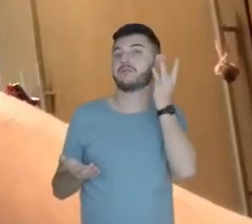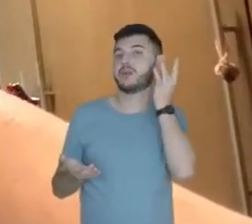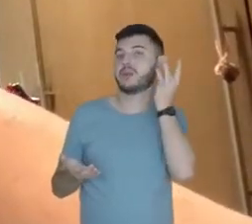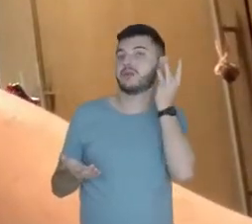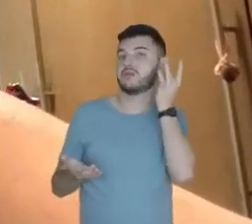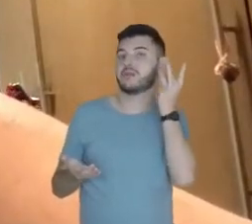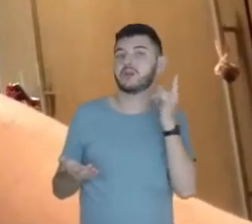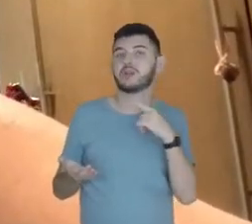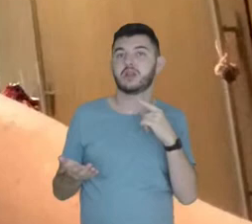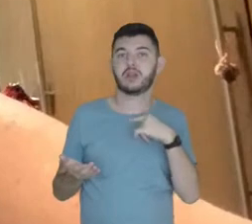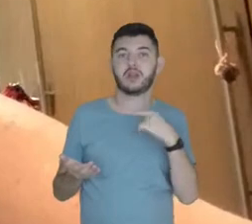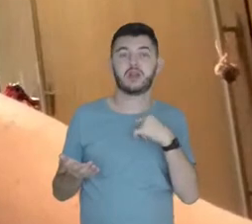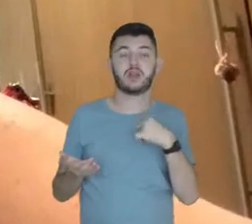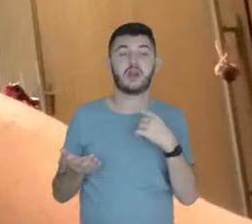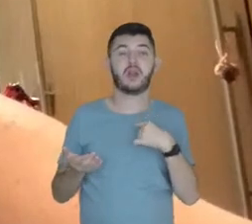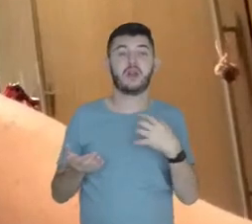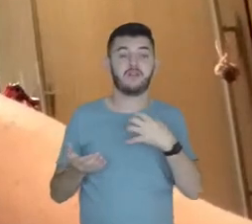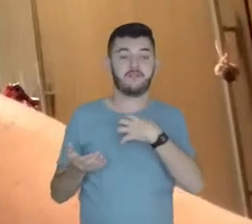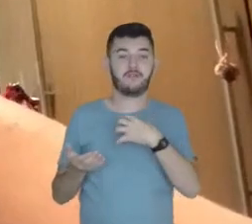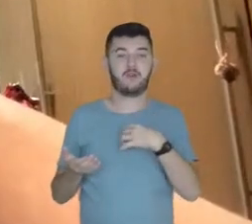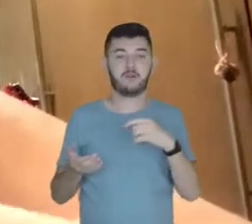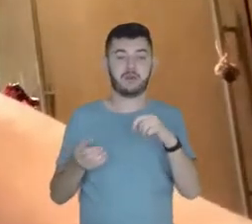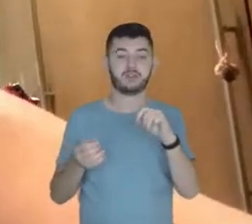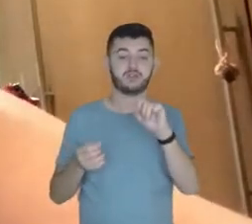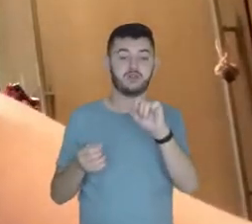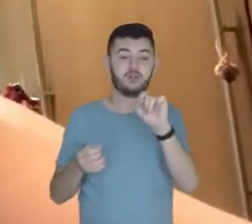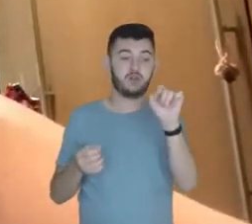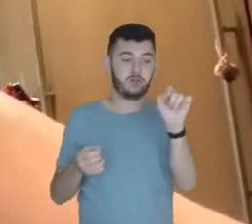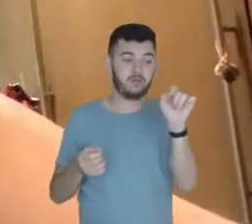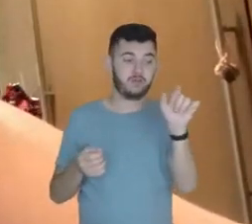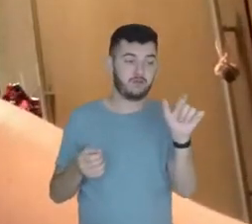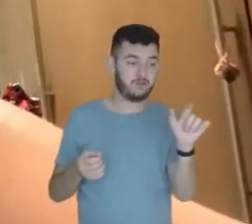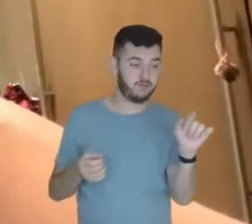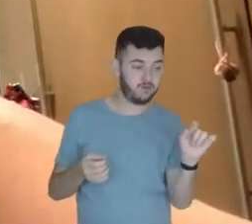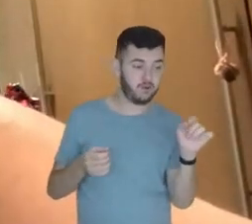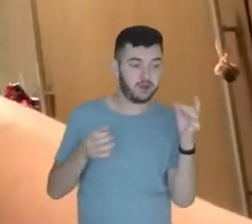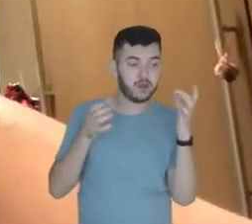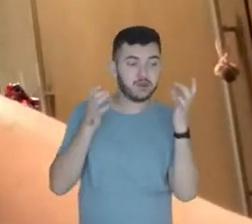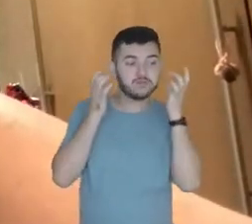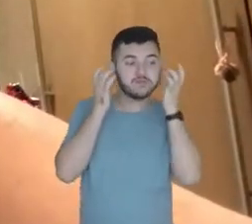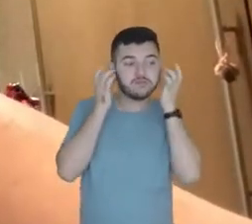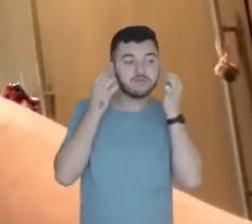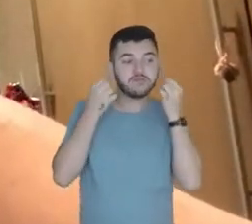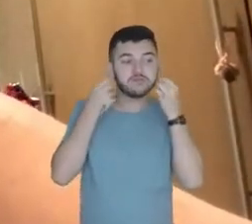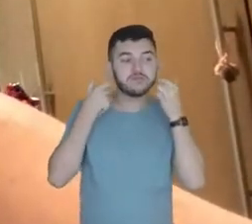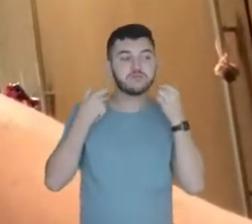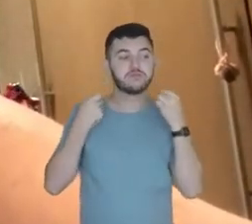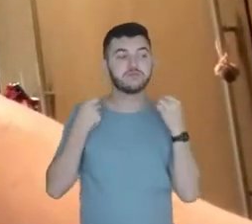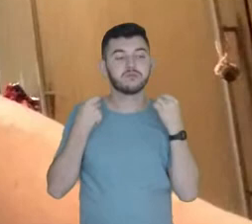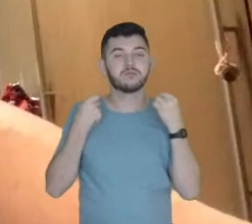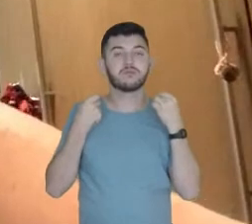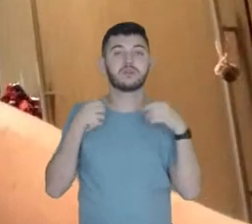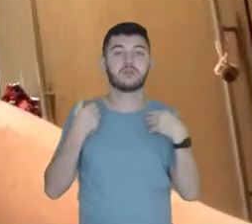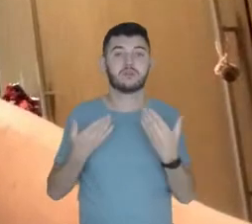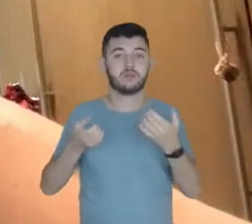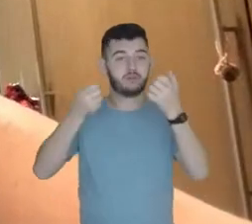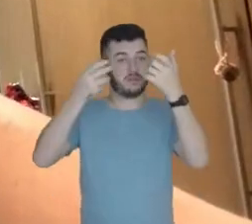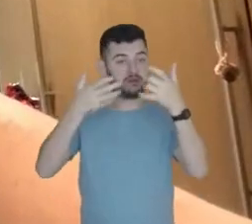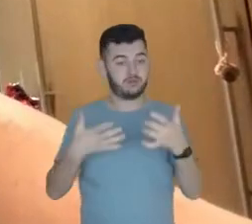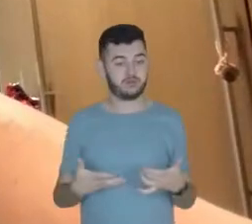penduradas. Bom, eu acho que para a gente falar, né, das questões,